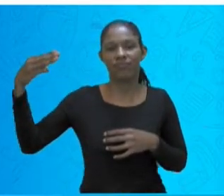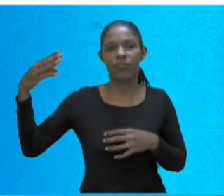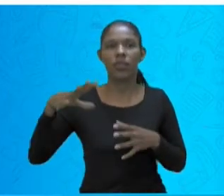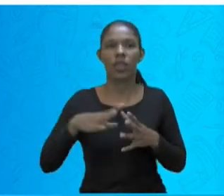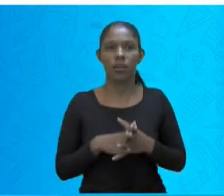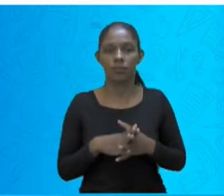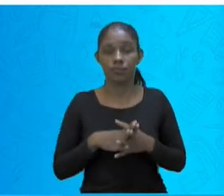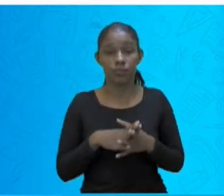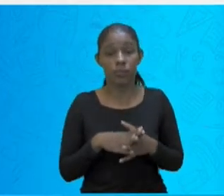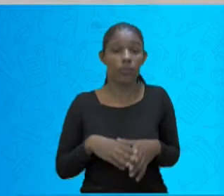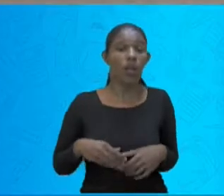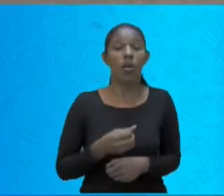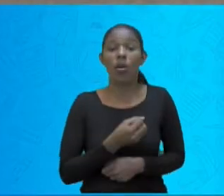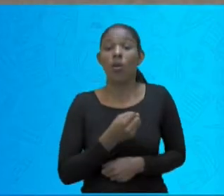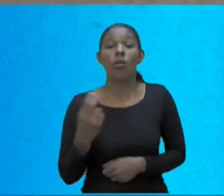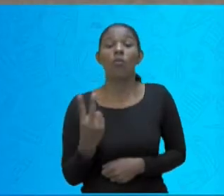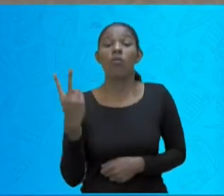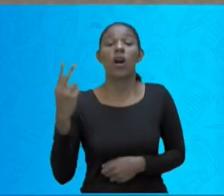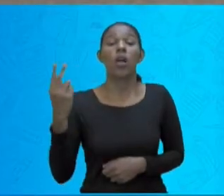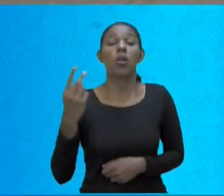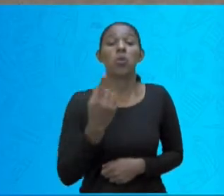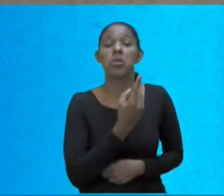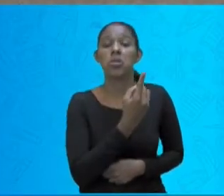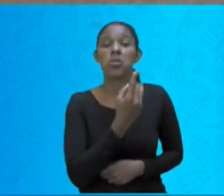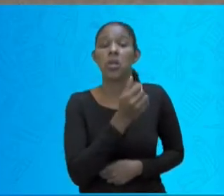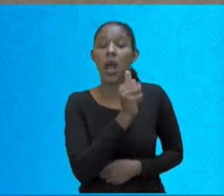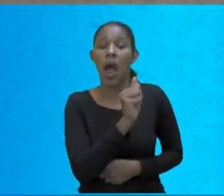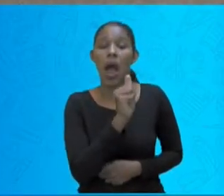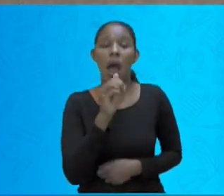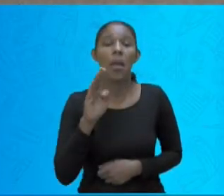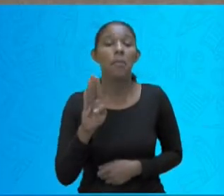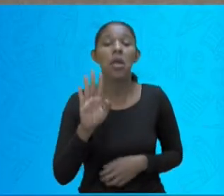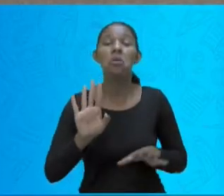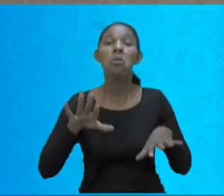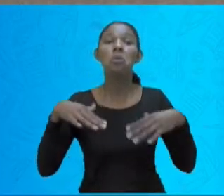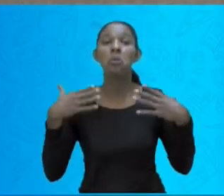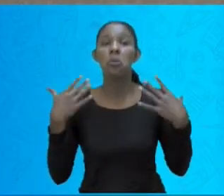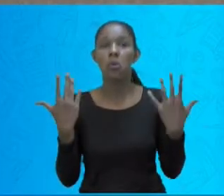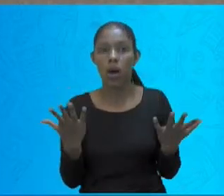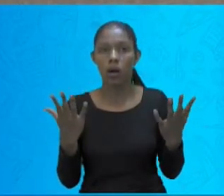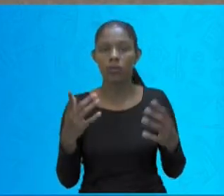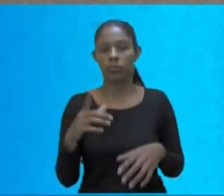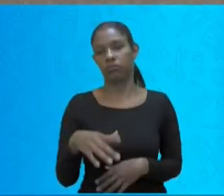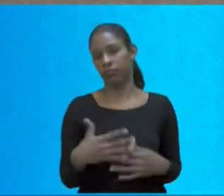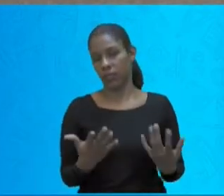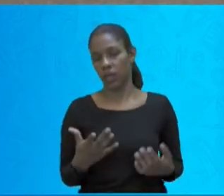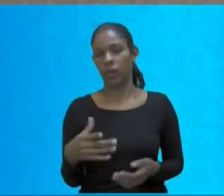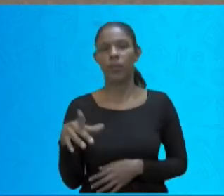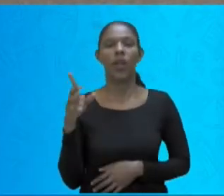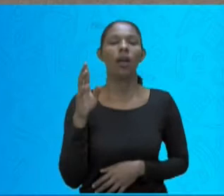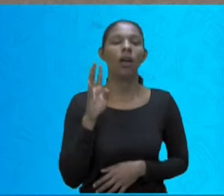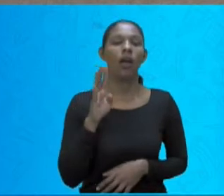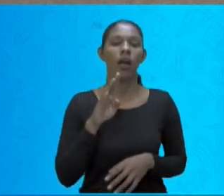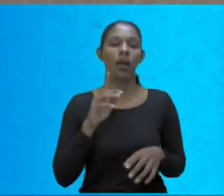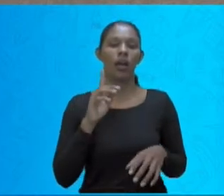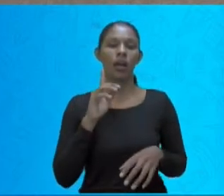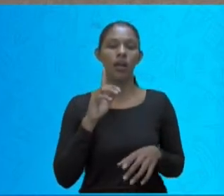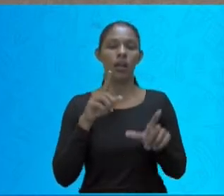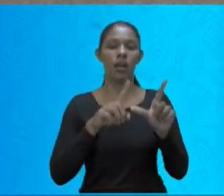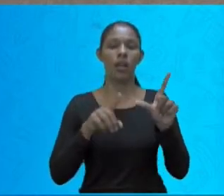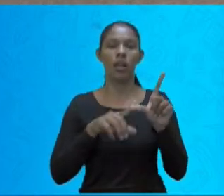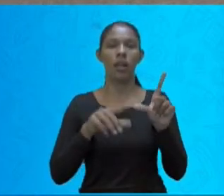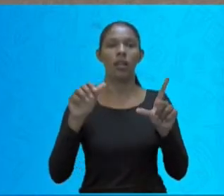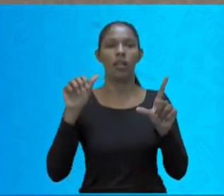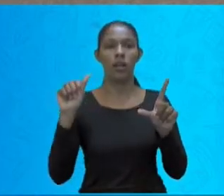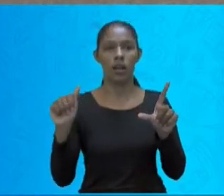das arestas de cada cubo? Tenho a letra A aresta do exemplo A igual a 9 e a aresta